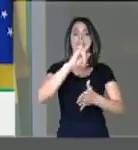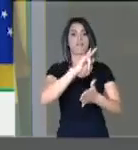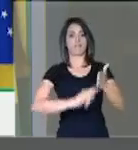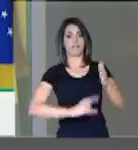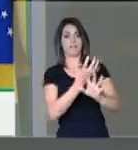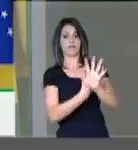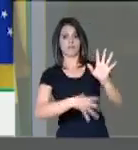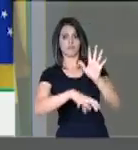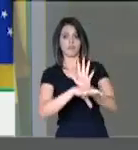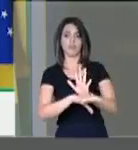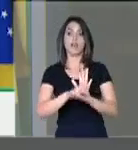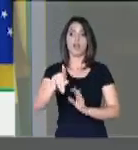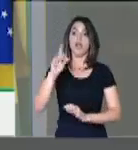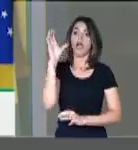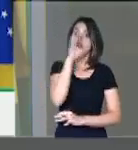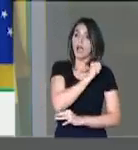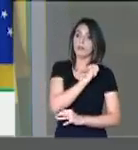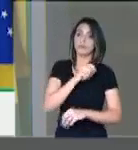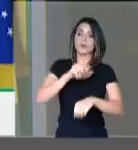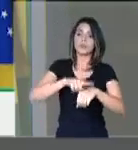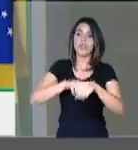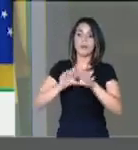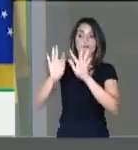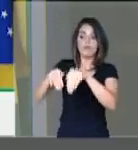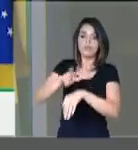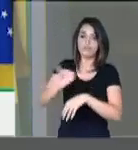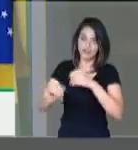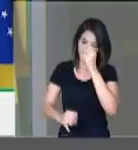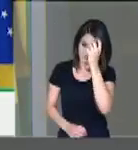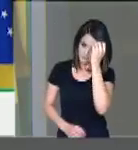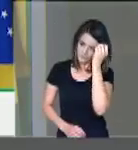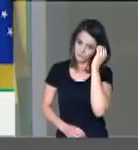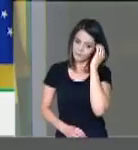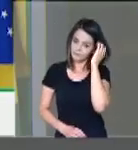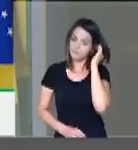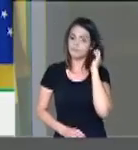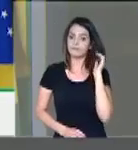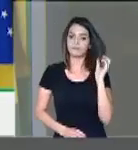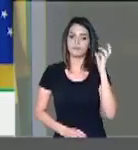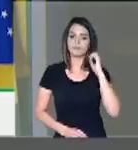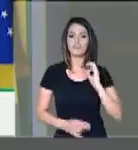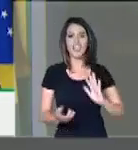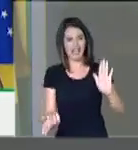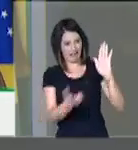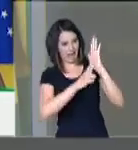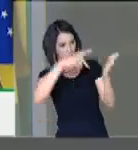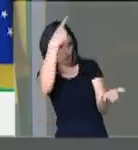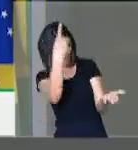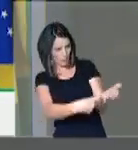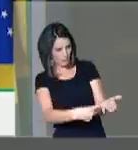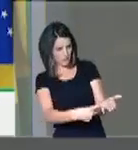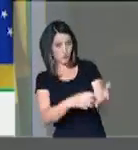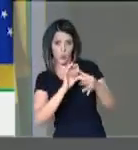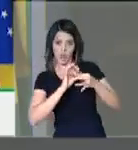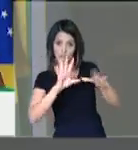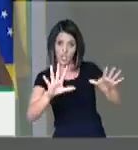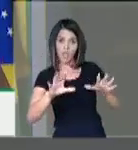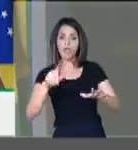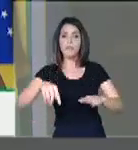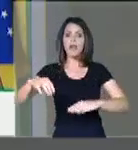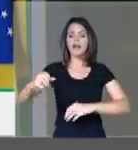pra lá e você está rápido que meu tempo de charme terminando licença por adesão e compromisso pra